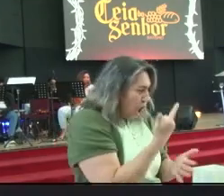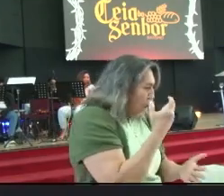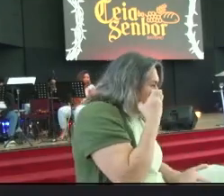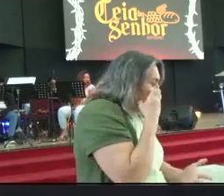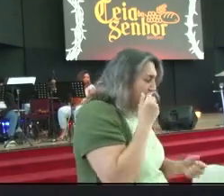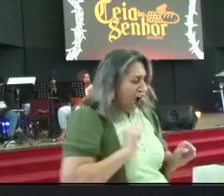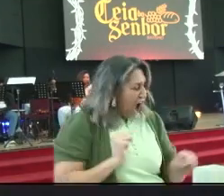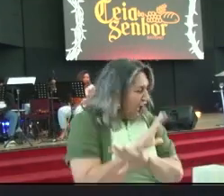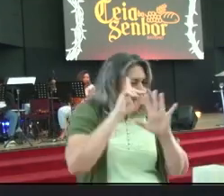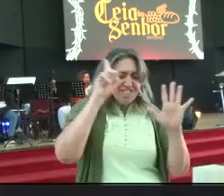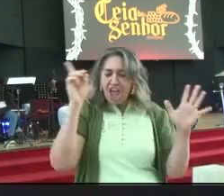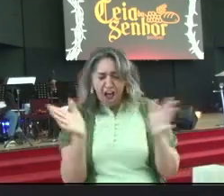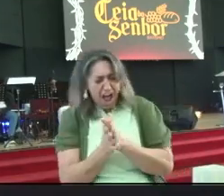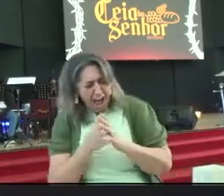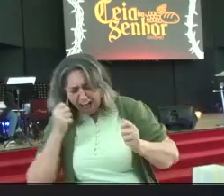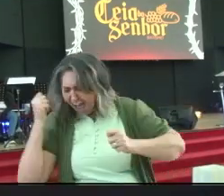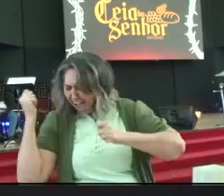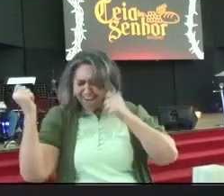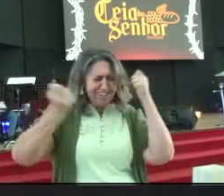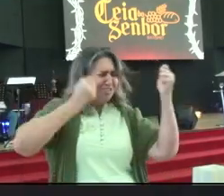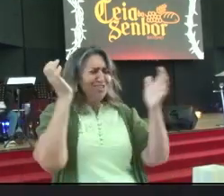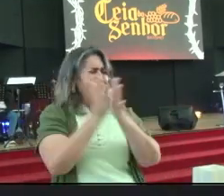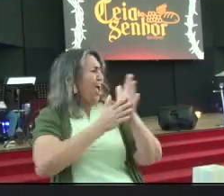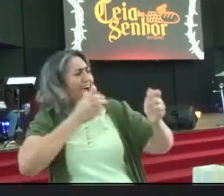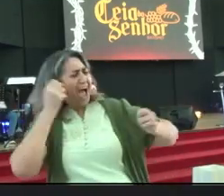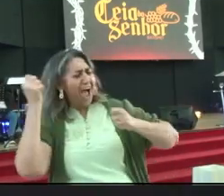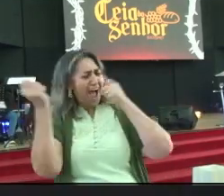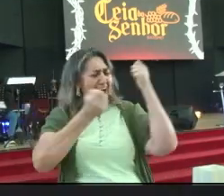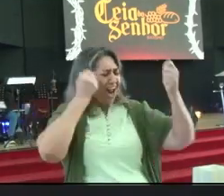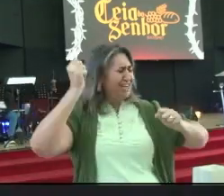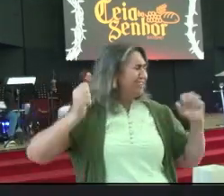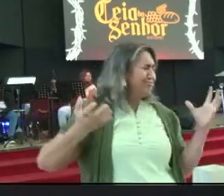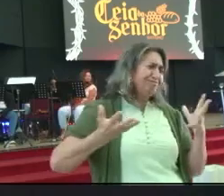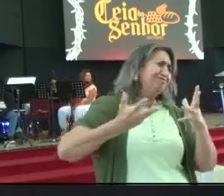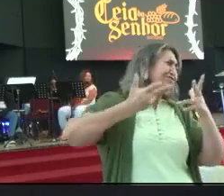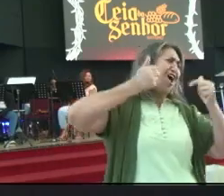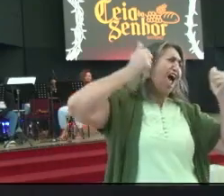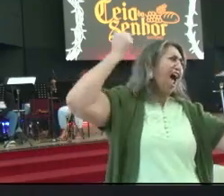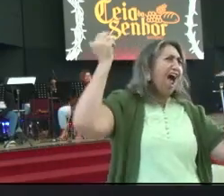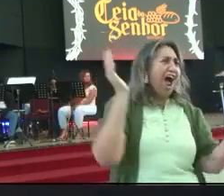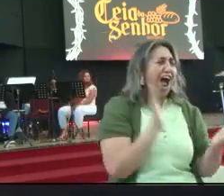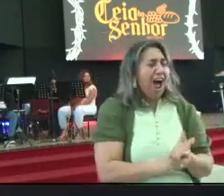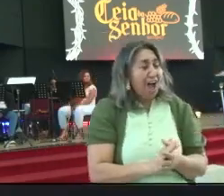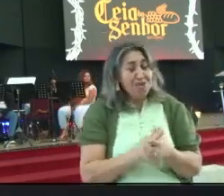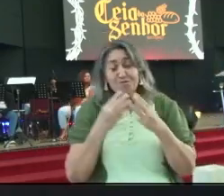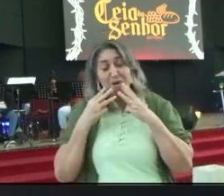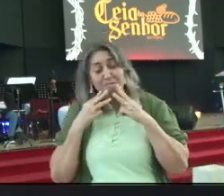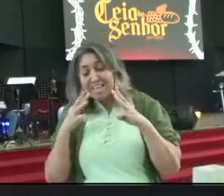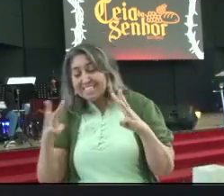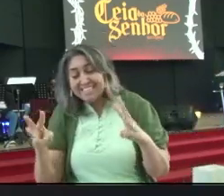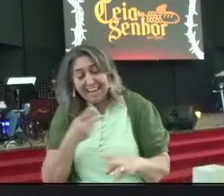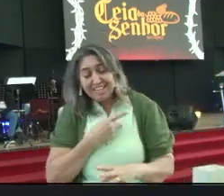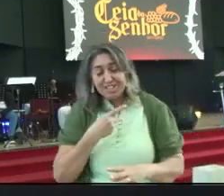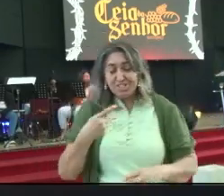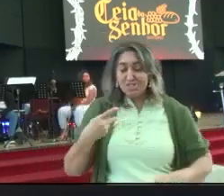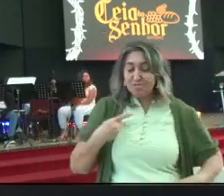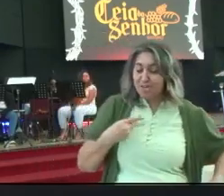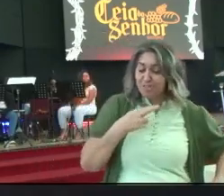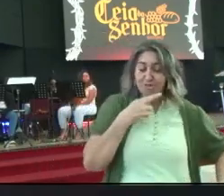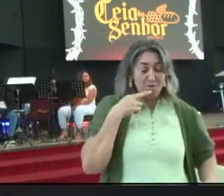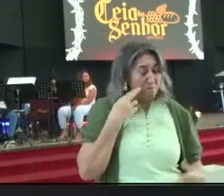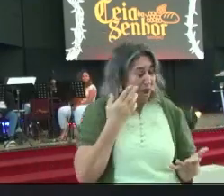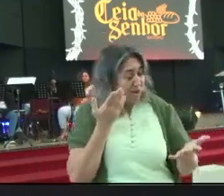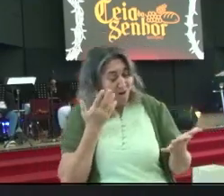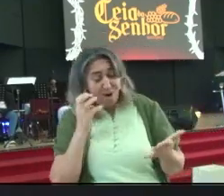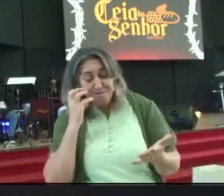de lá até falando em línguas estranhas. Maravilha, eu vou ouvir as mensagens do pastor Ruimar agora,